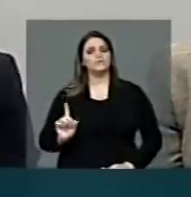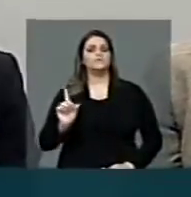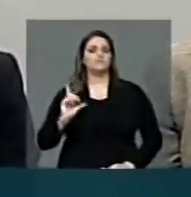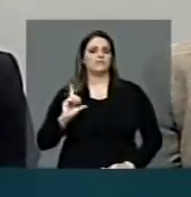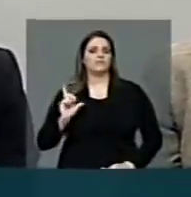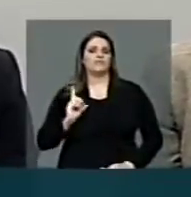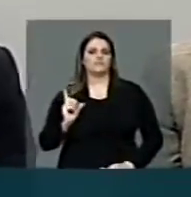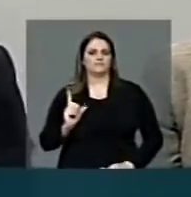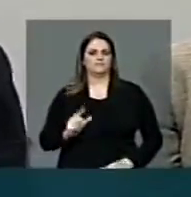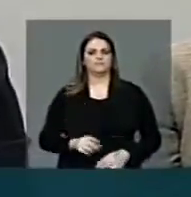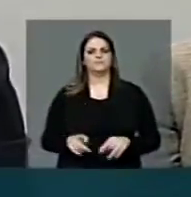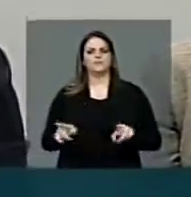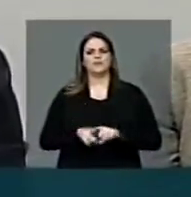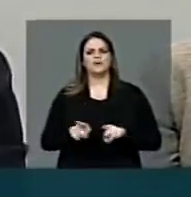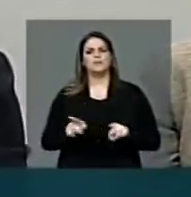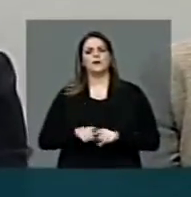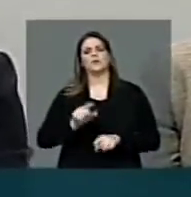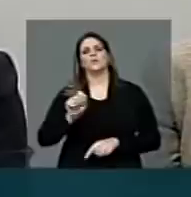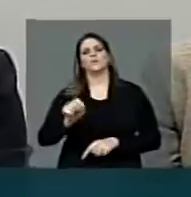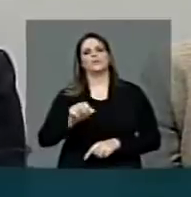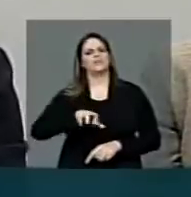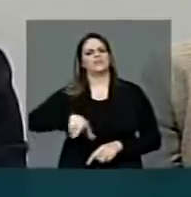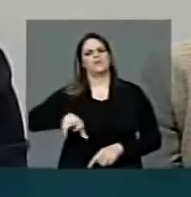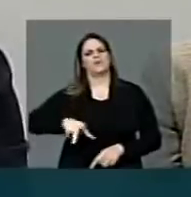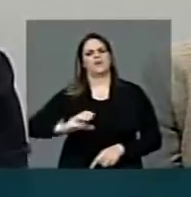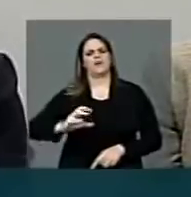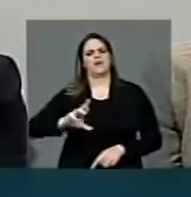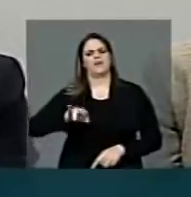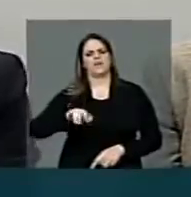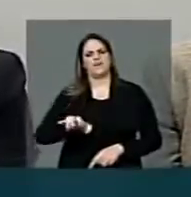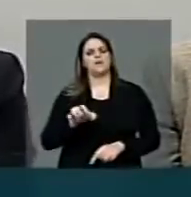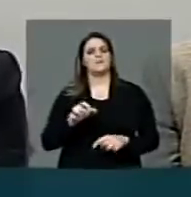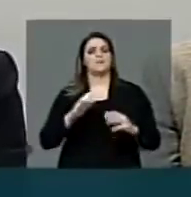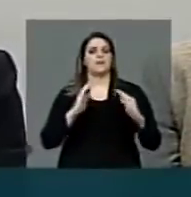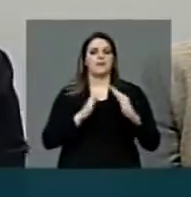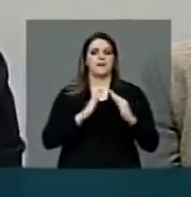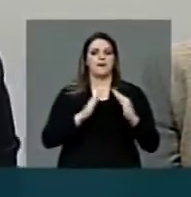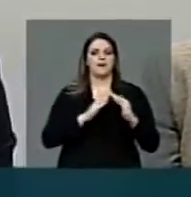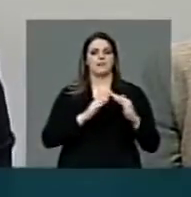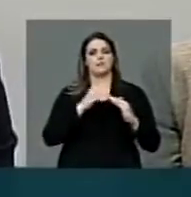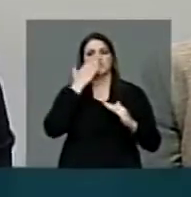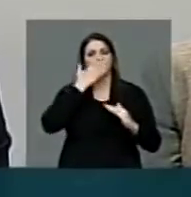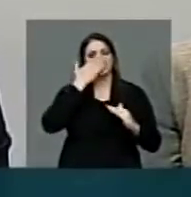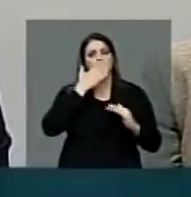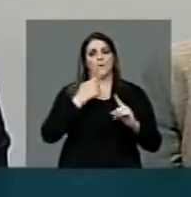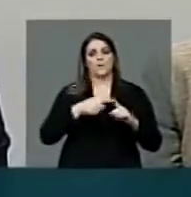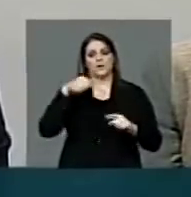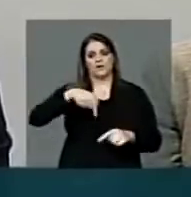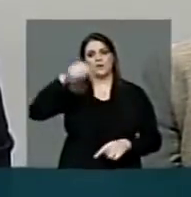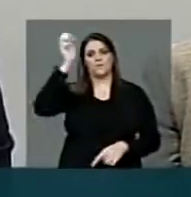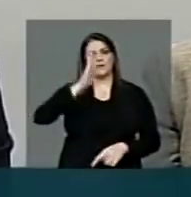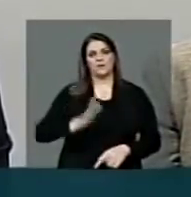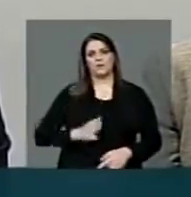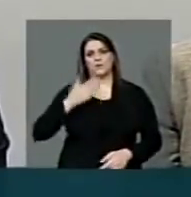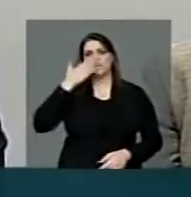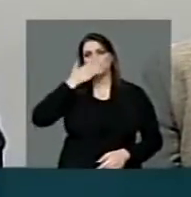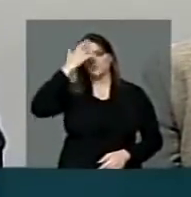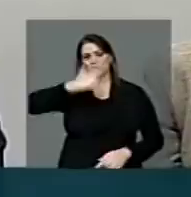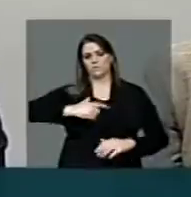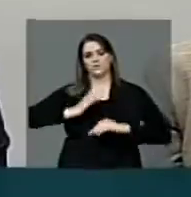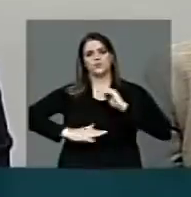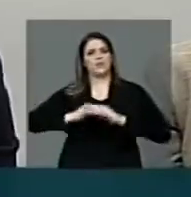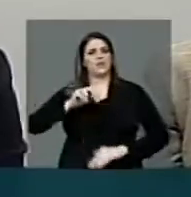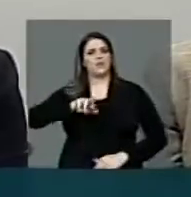projeto descriminaliza a casa de prostituição. Por que é que isso é importante? No Brasil, prostituição não é crime. A prostituição não é